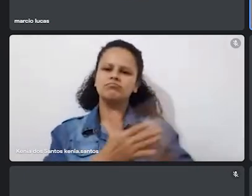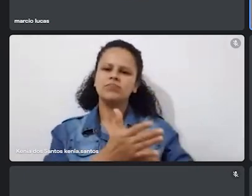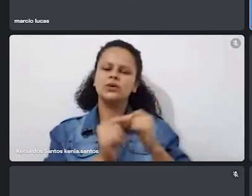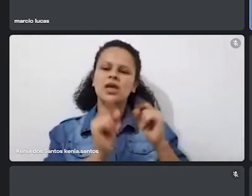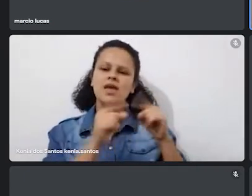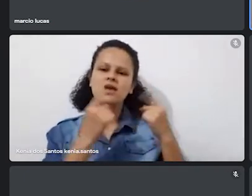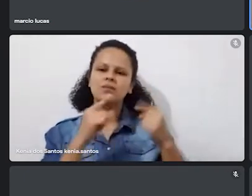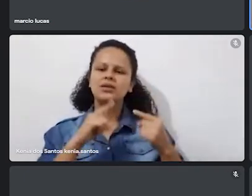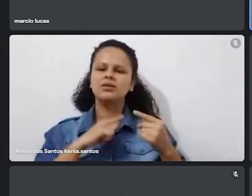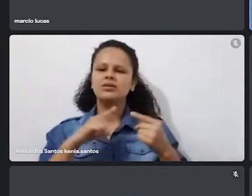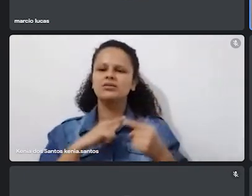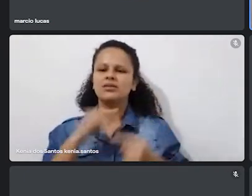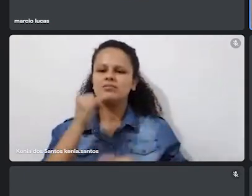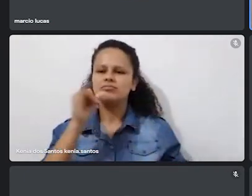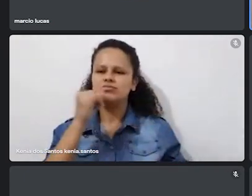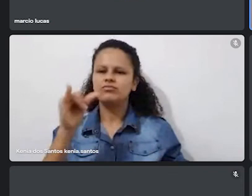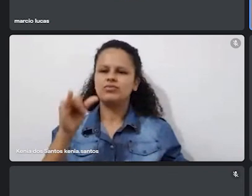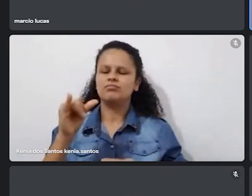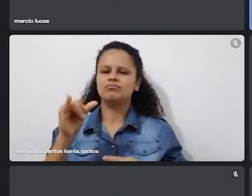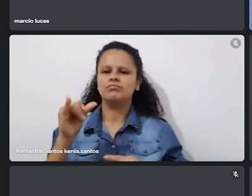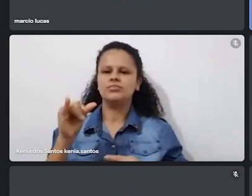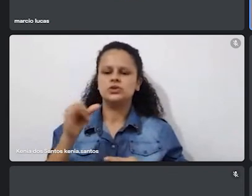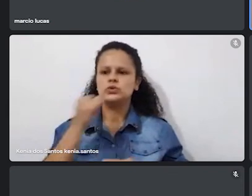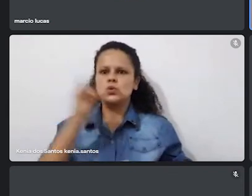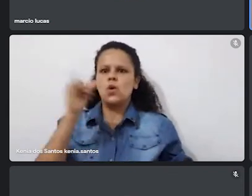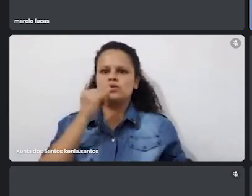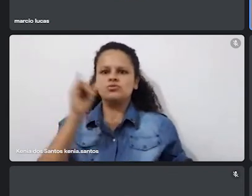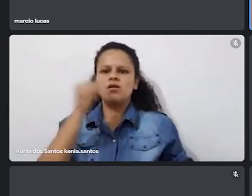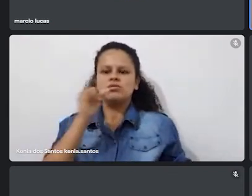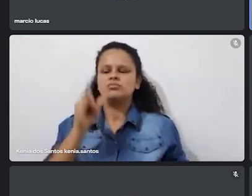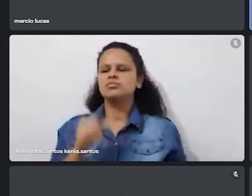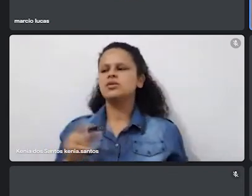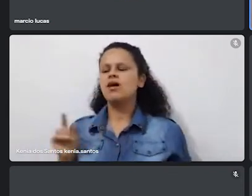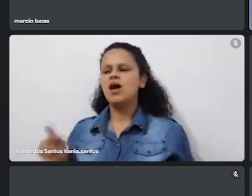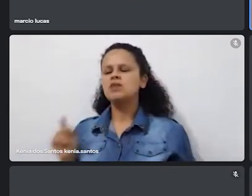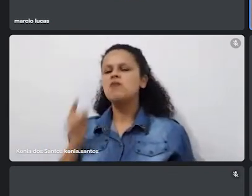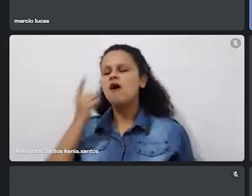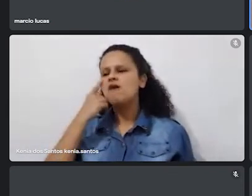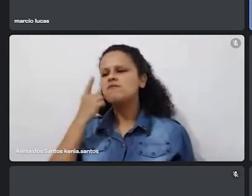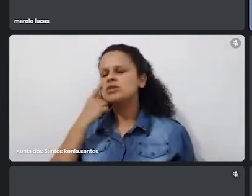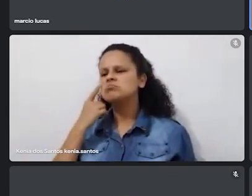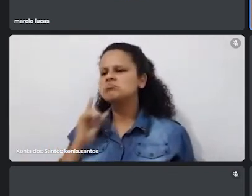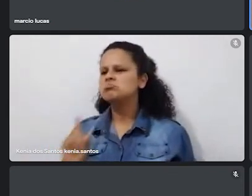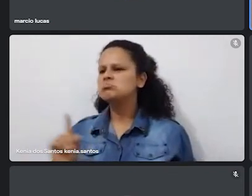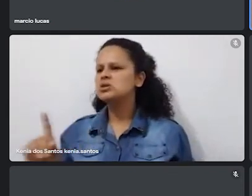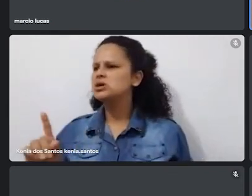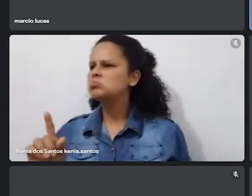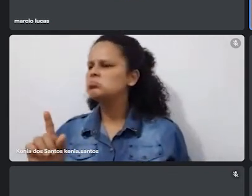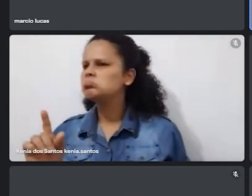uma subestação estava dando choque. Aí ele chegou lá e falou assim, não, Barroso, está normal.